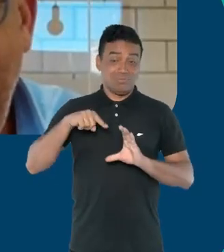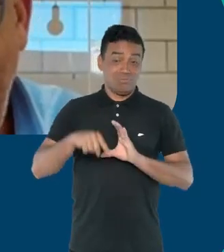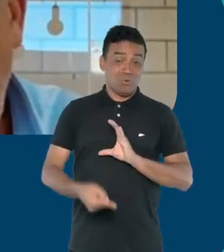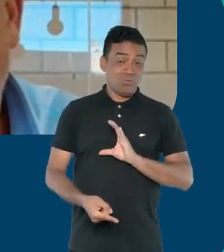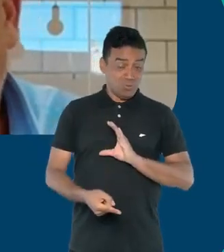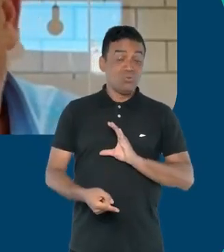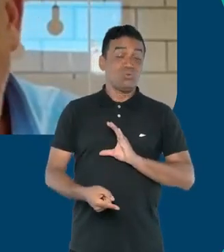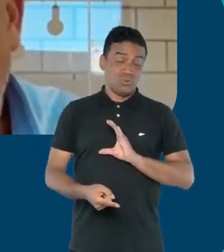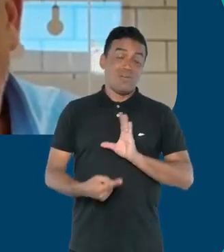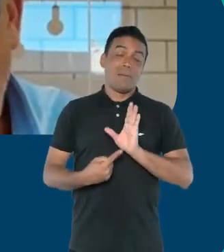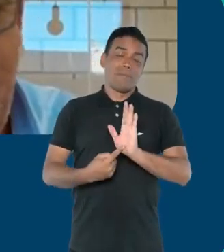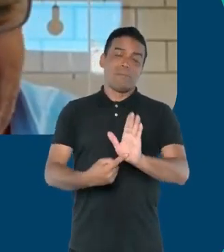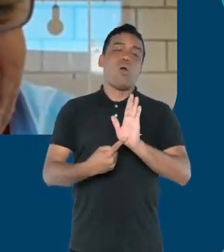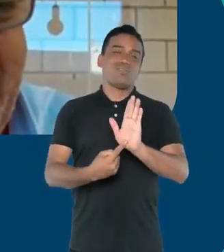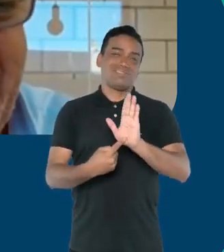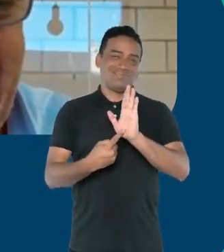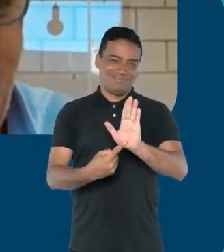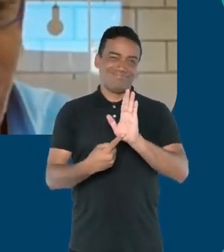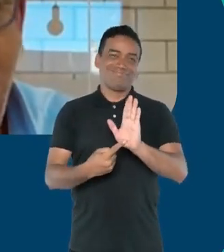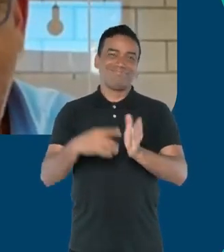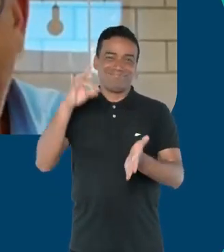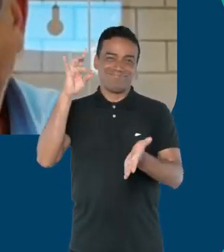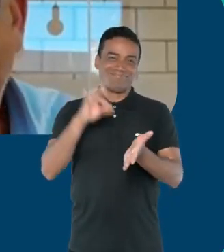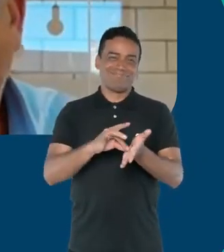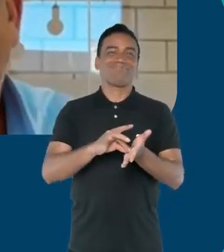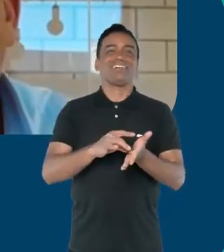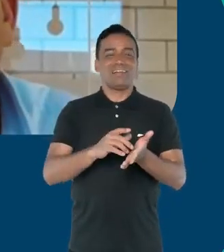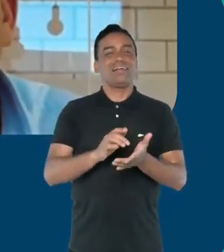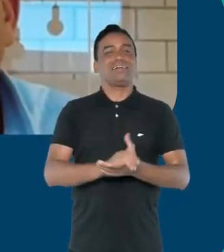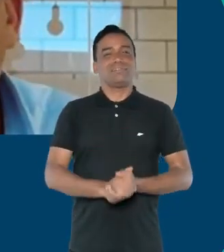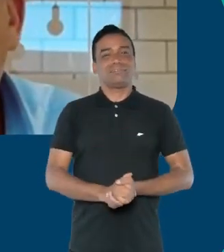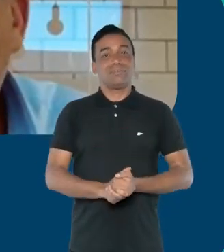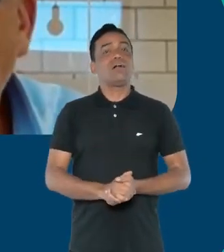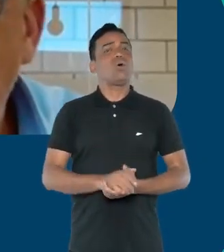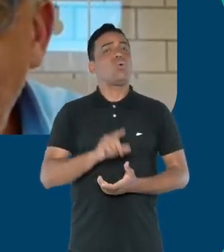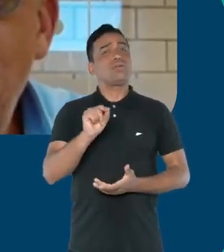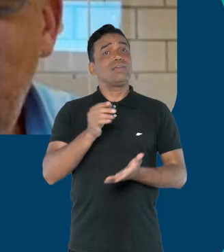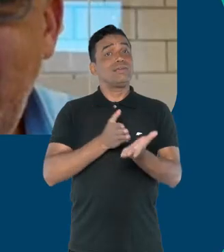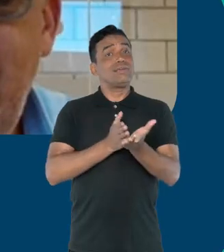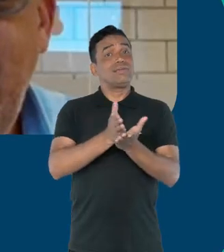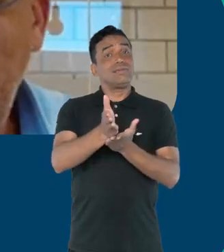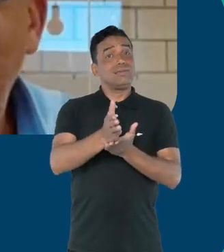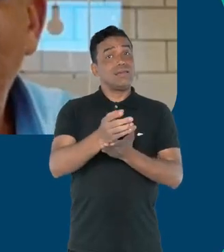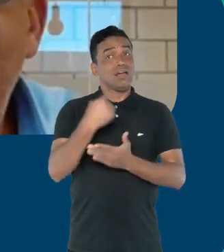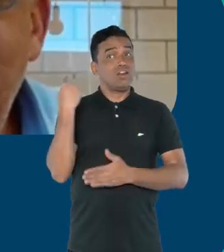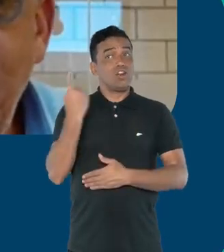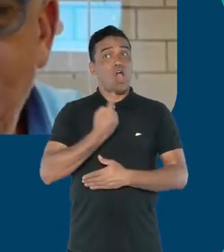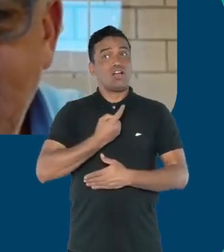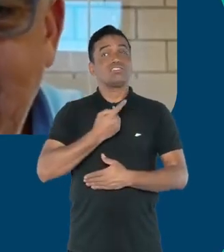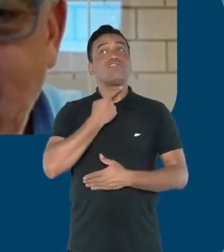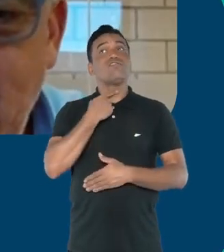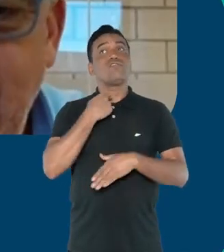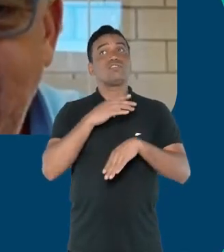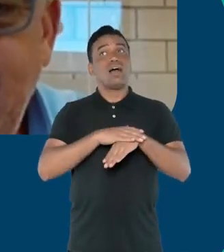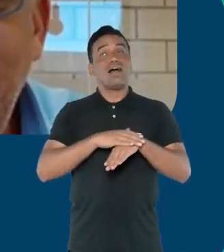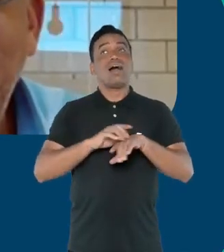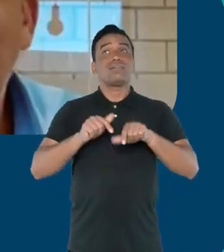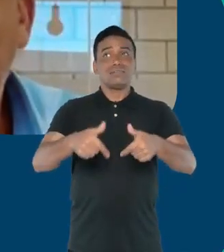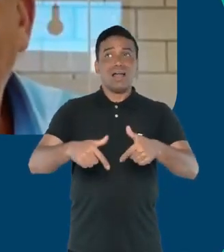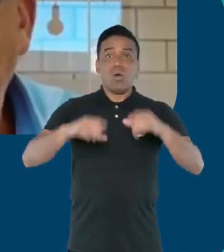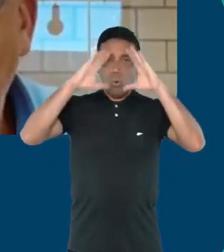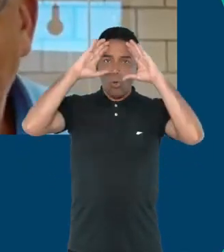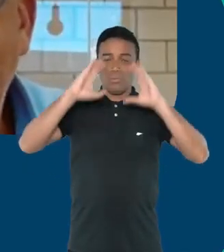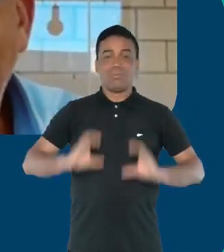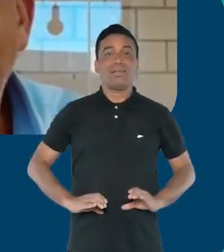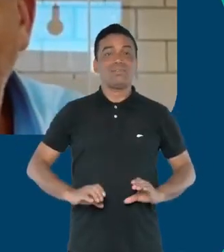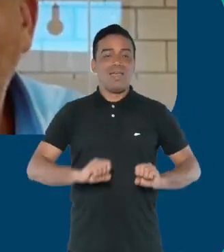ele, né, em sua obra magna ali. O que guia o nosso comportamento, o que guia as nossas ações, são